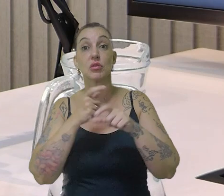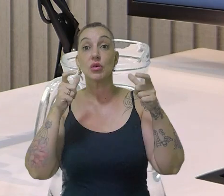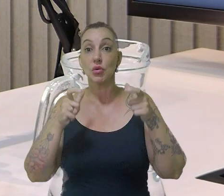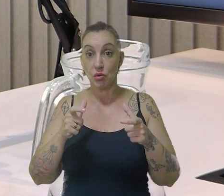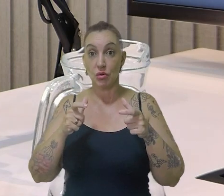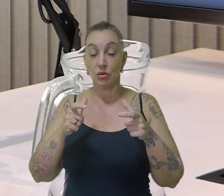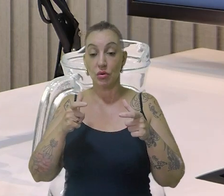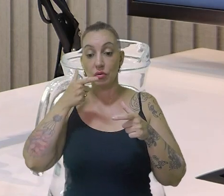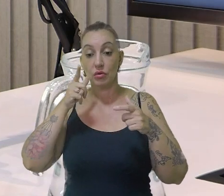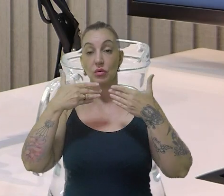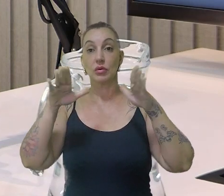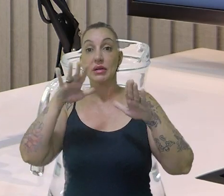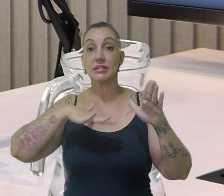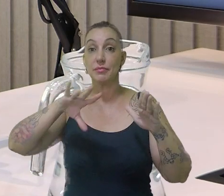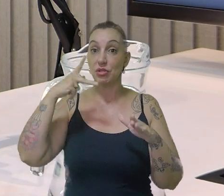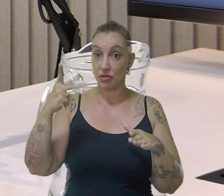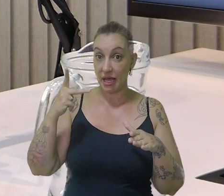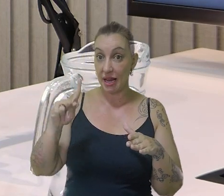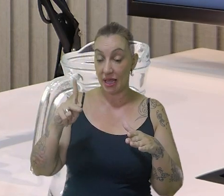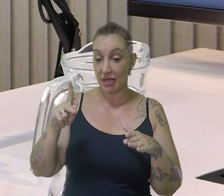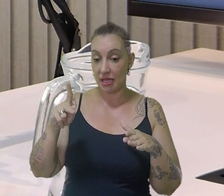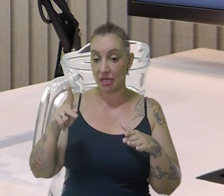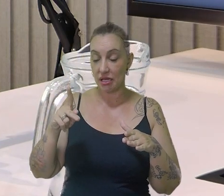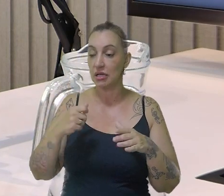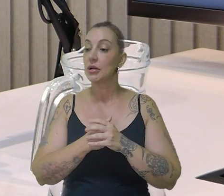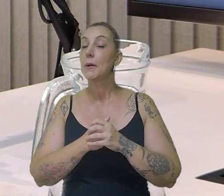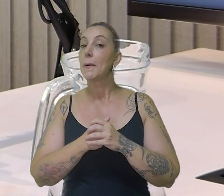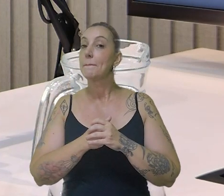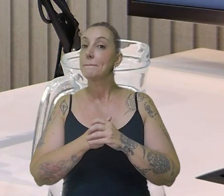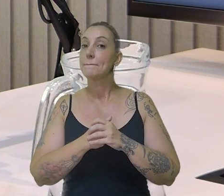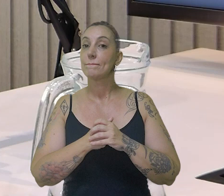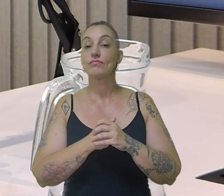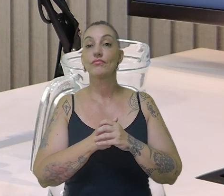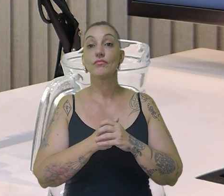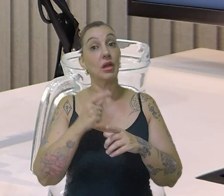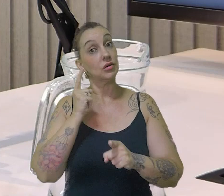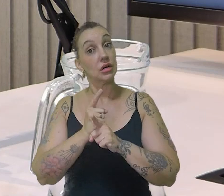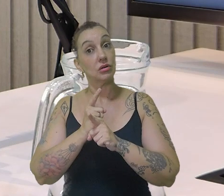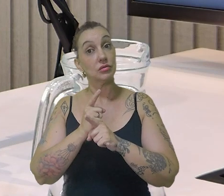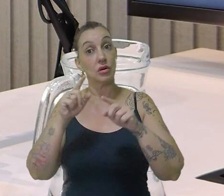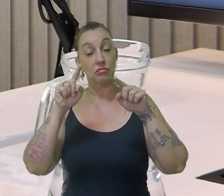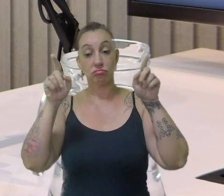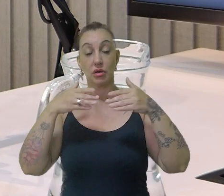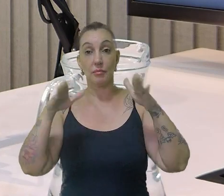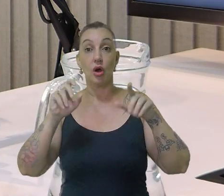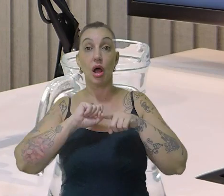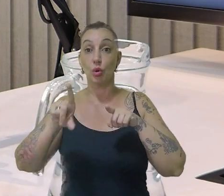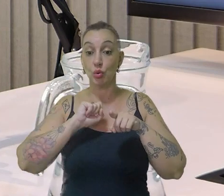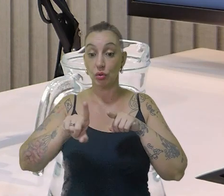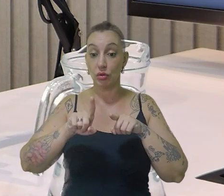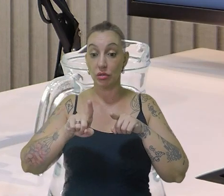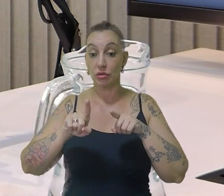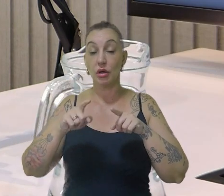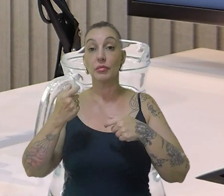lugar para poder abrir um espaço dela alternativo Uhum E e aí ela achou esse galpão que tava alugando que a